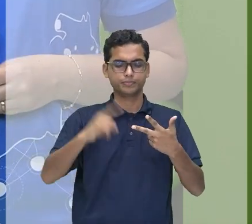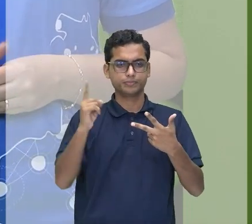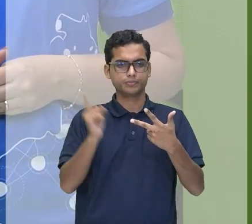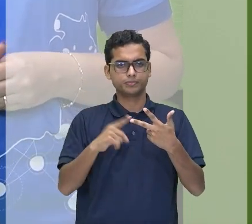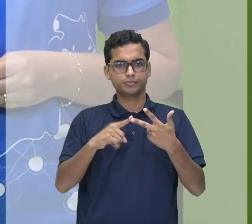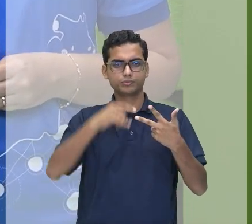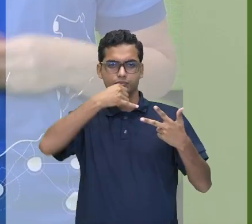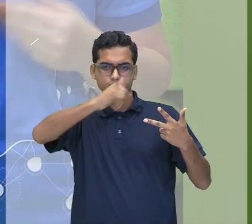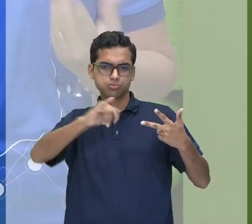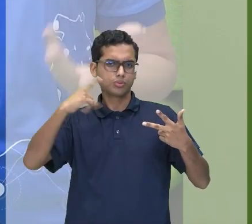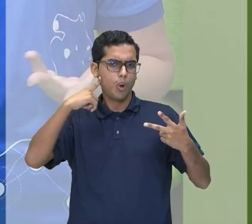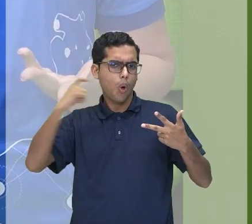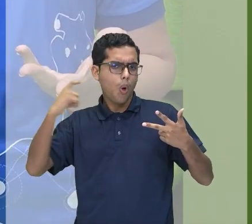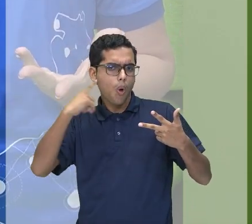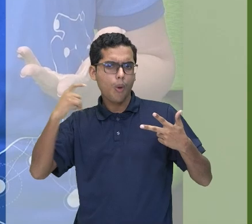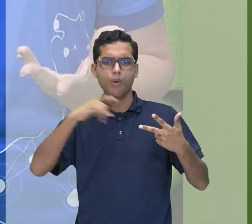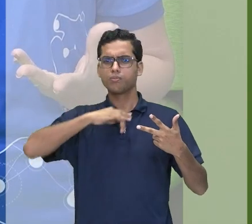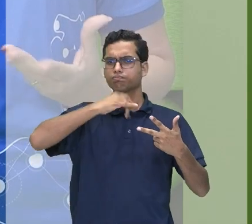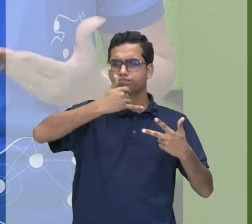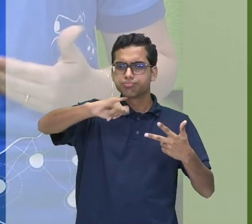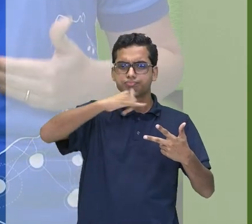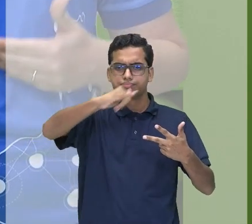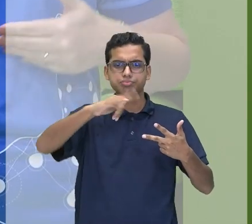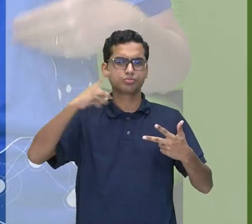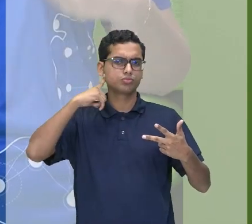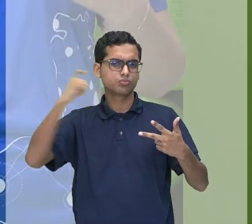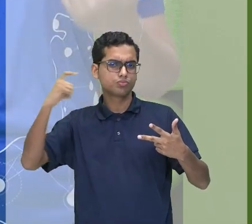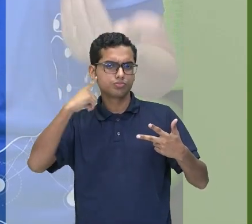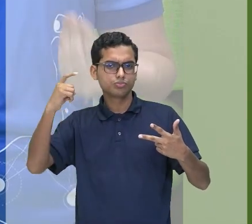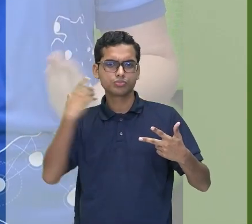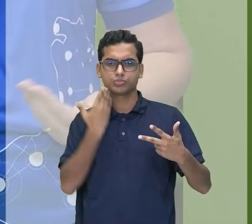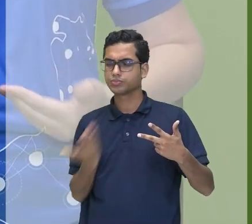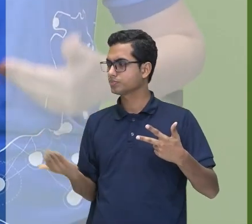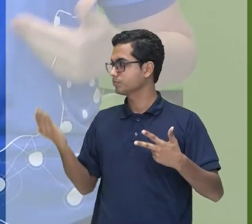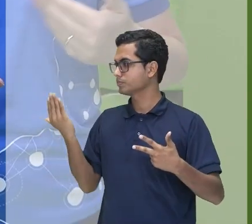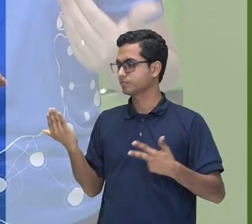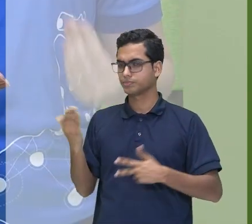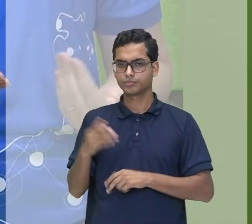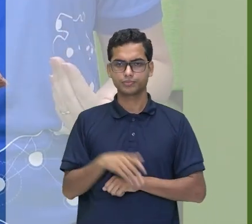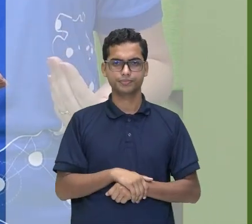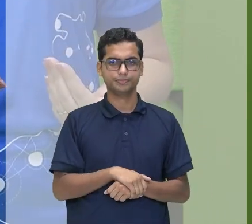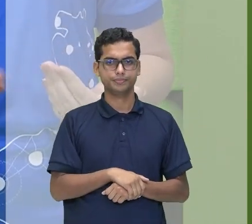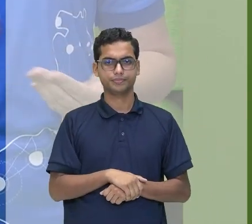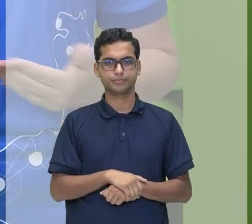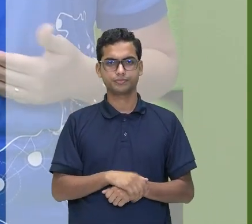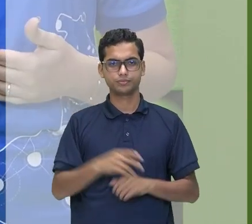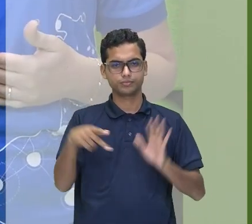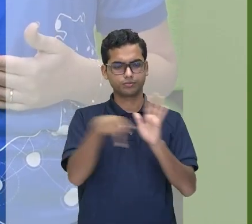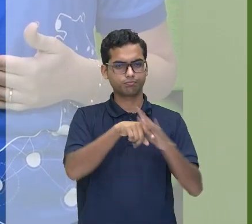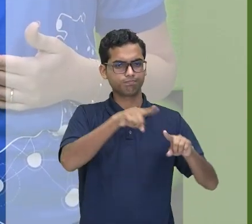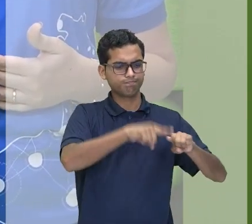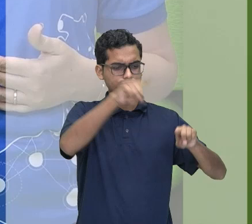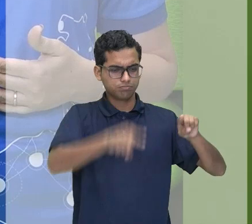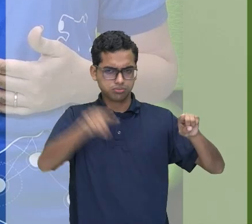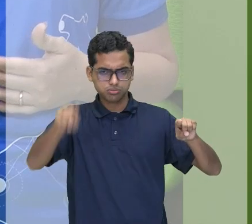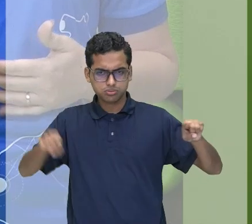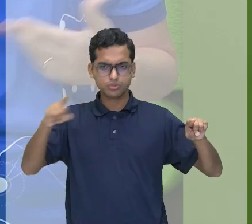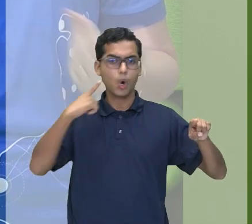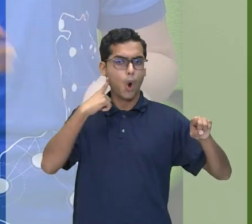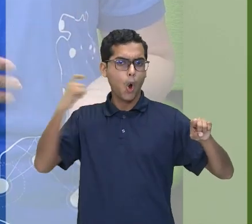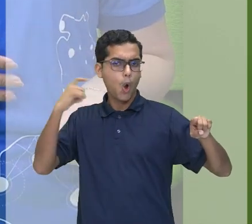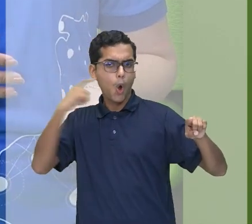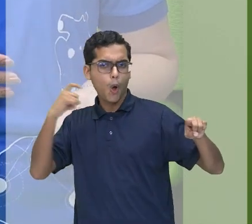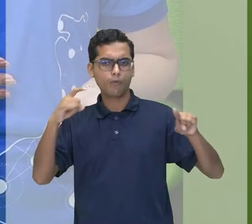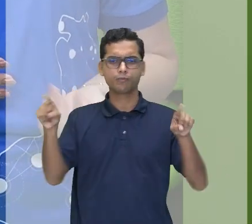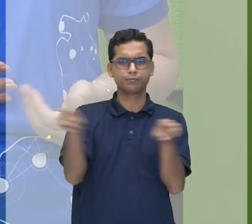sonora. Então, no caso aí da energia sonora, né, ela é gerada a partir de ondas. parte dessas ondas